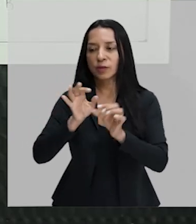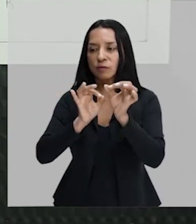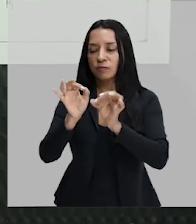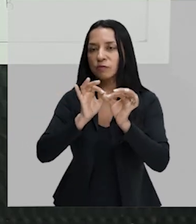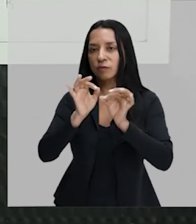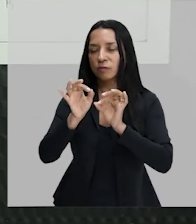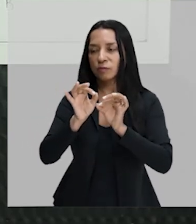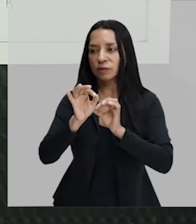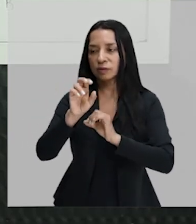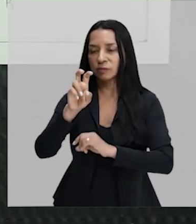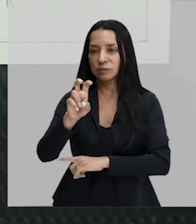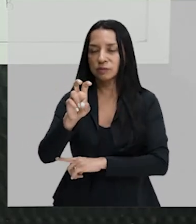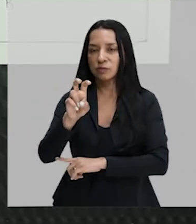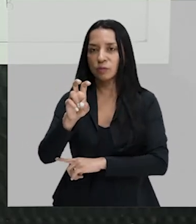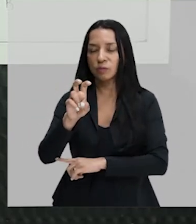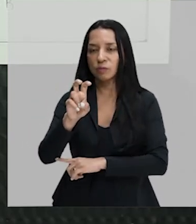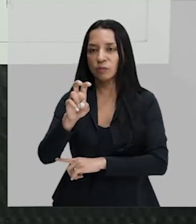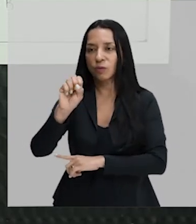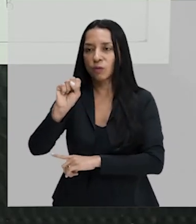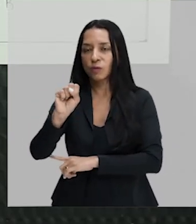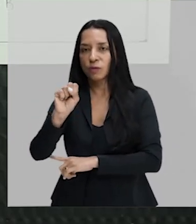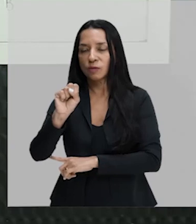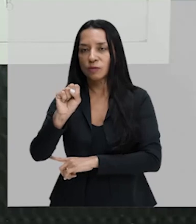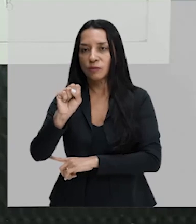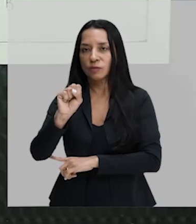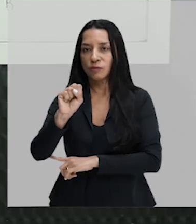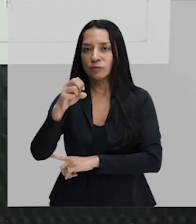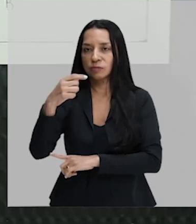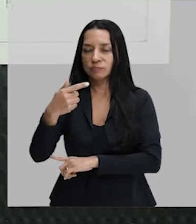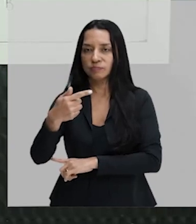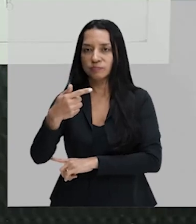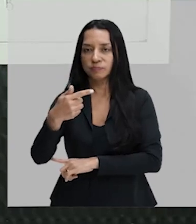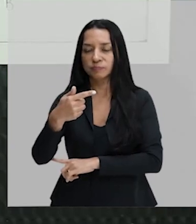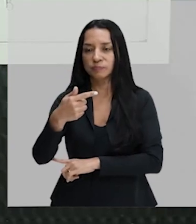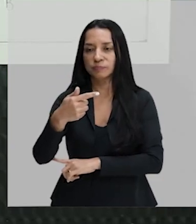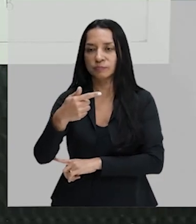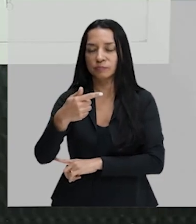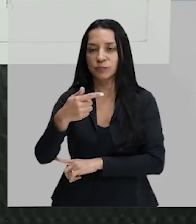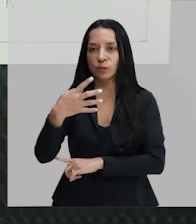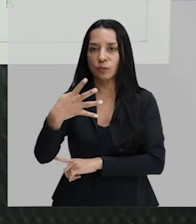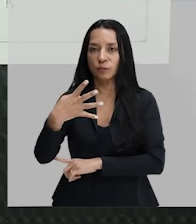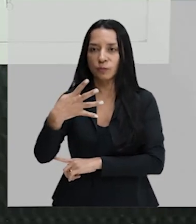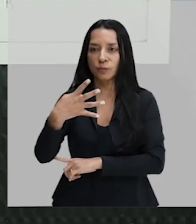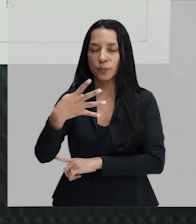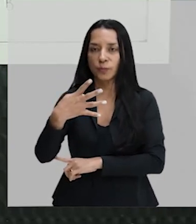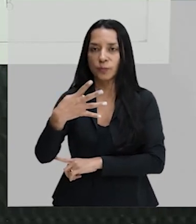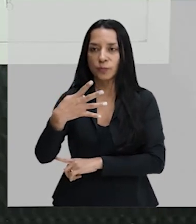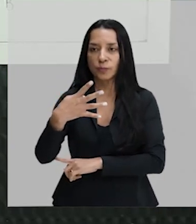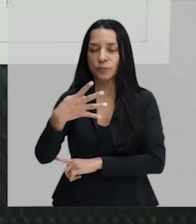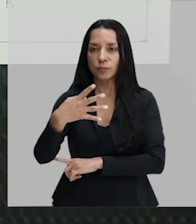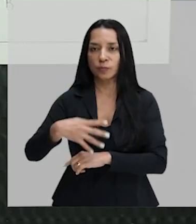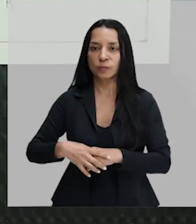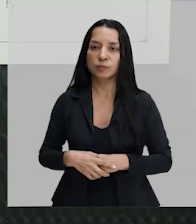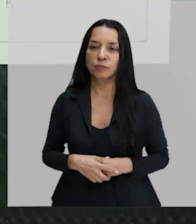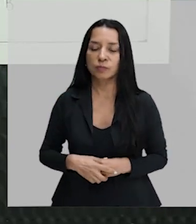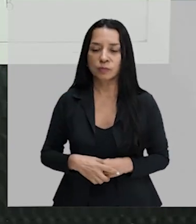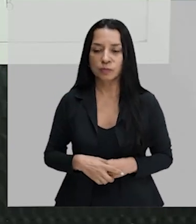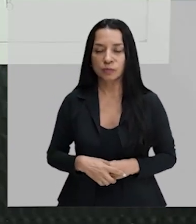formada pelos elementos 5, 8, 7 e 4. Beleza?